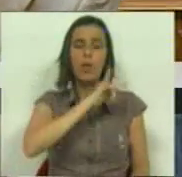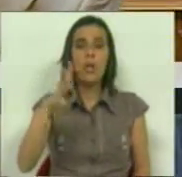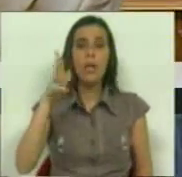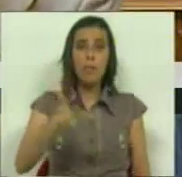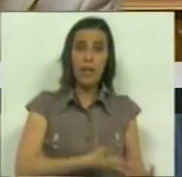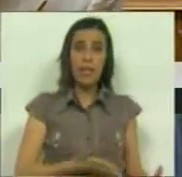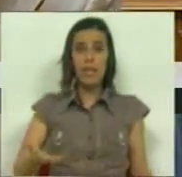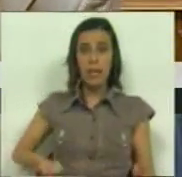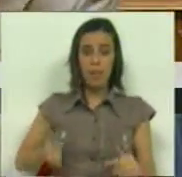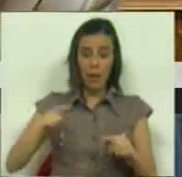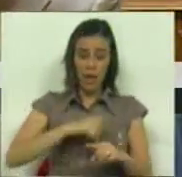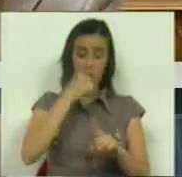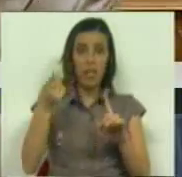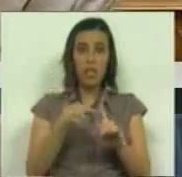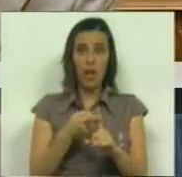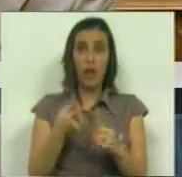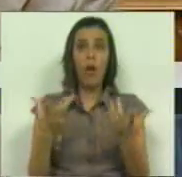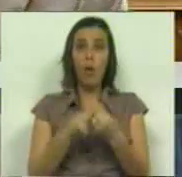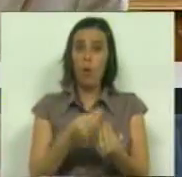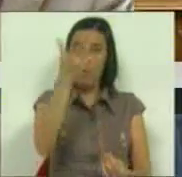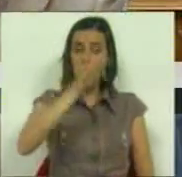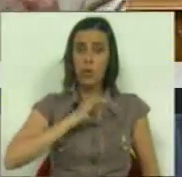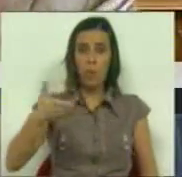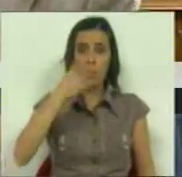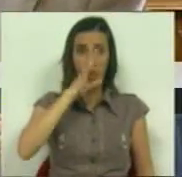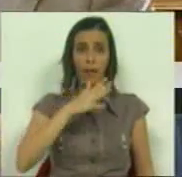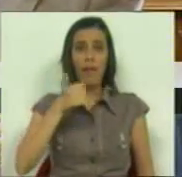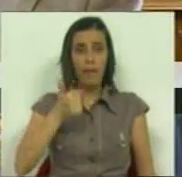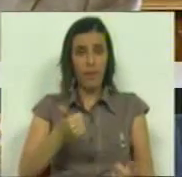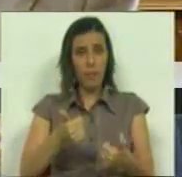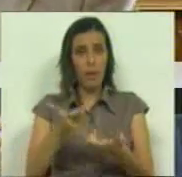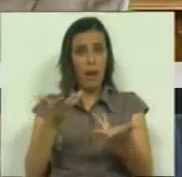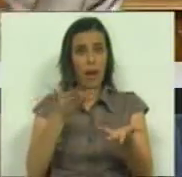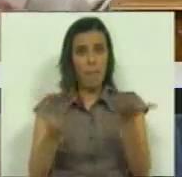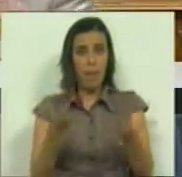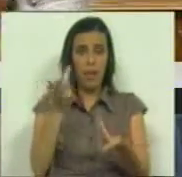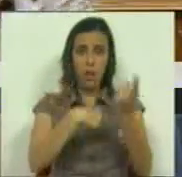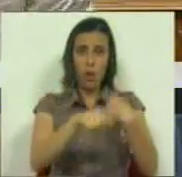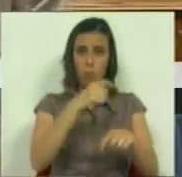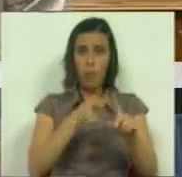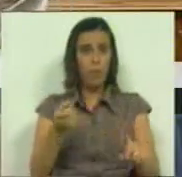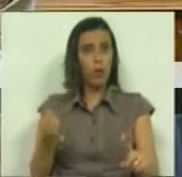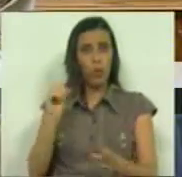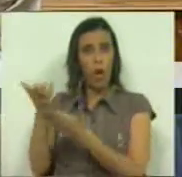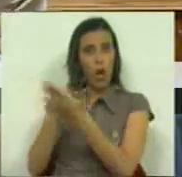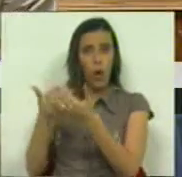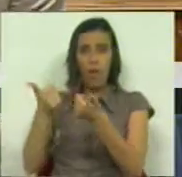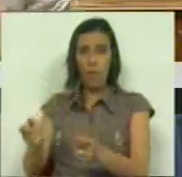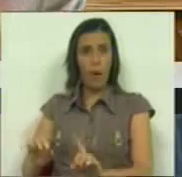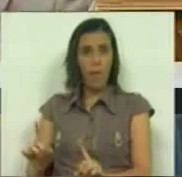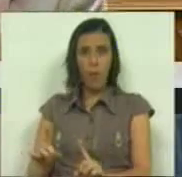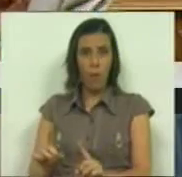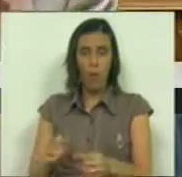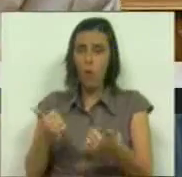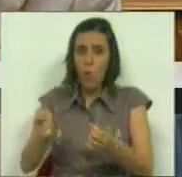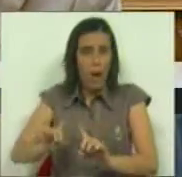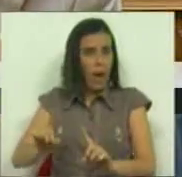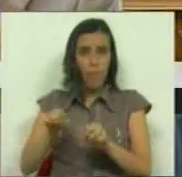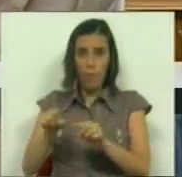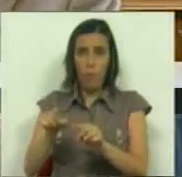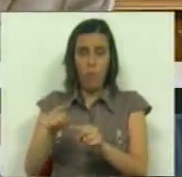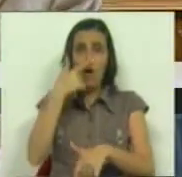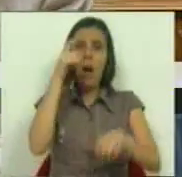mil desempregados este ano consigo, Sr. Primeiro-Ministro, faz bem à balança comercial, mas não faz bem à economia. Não faz